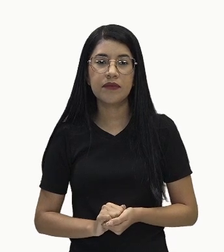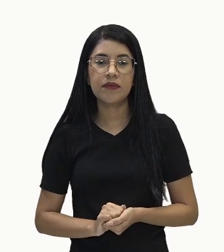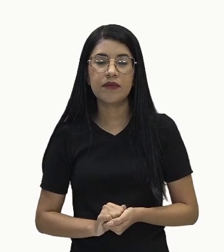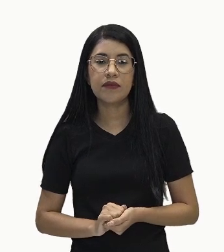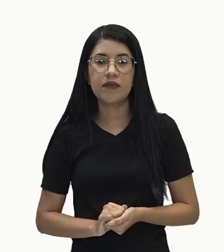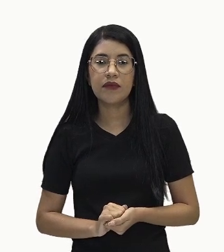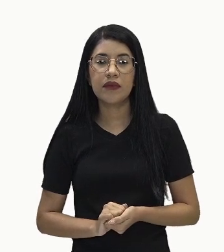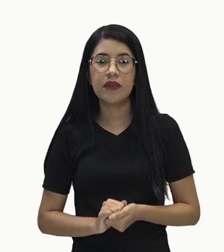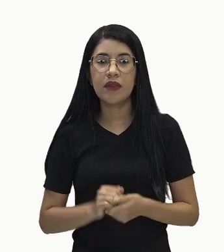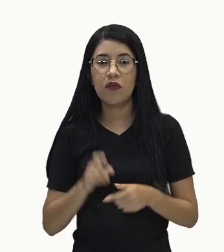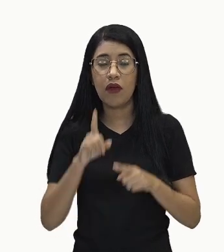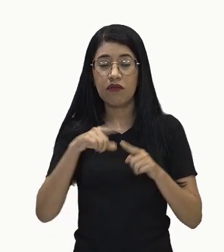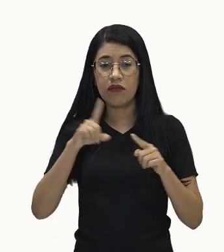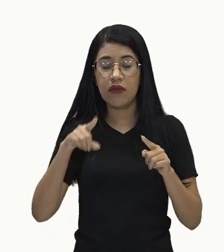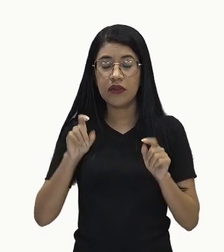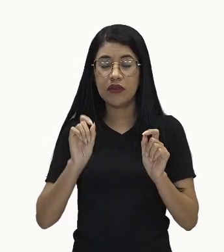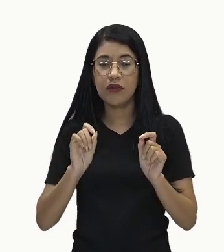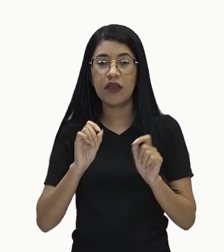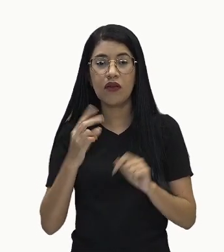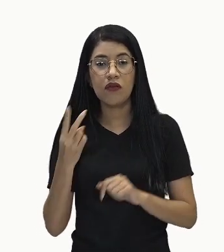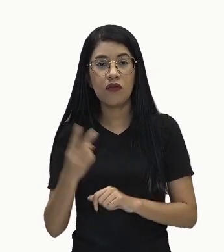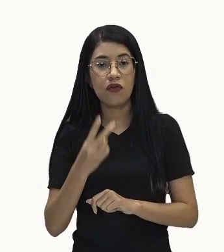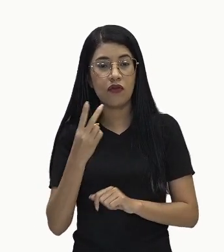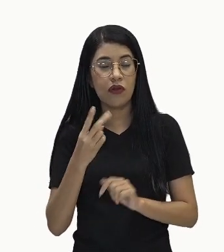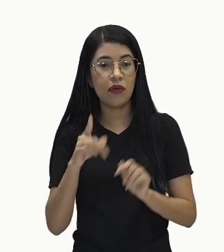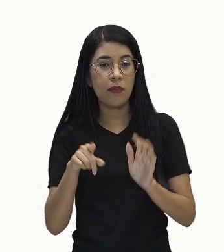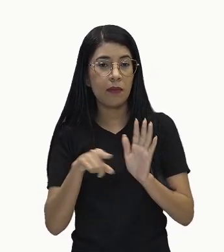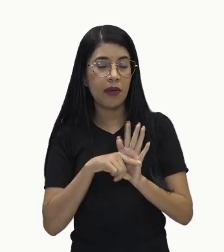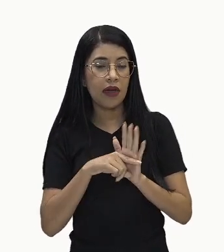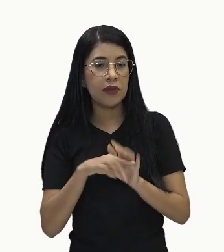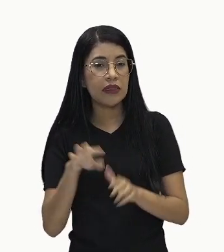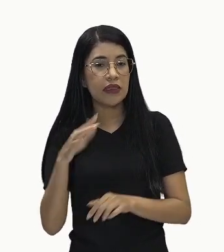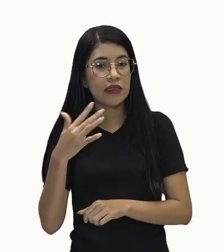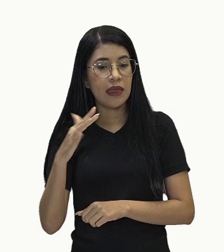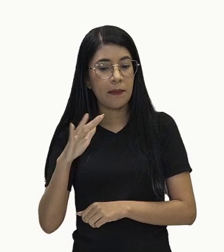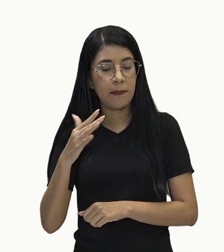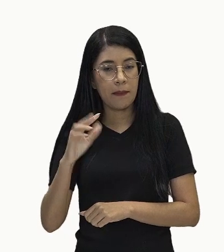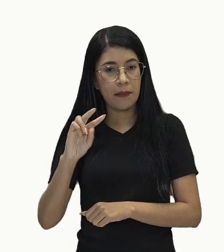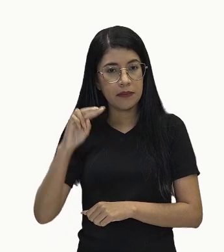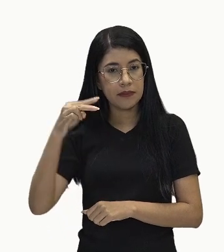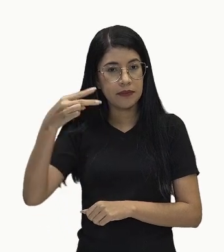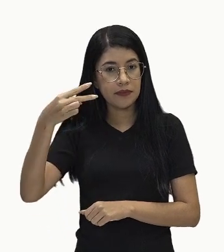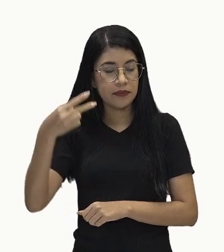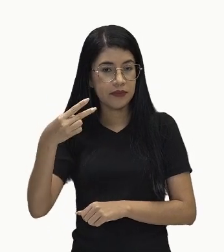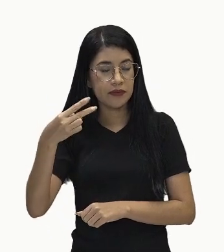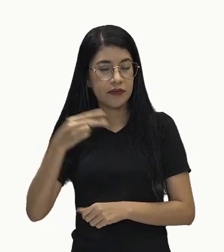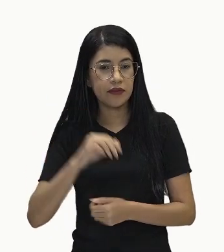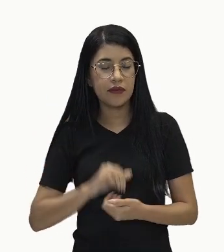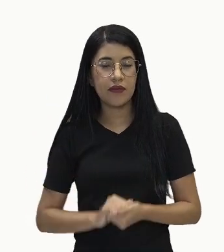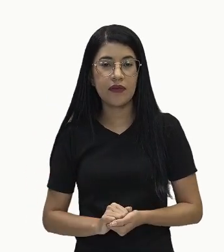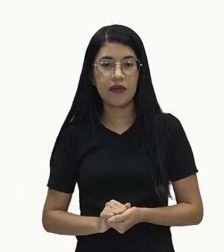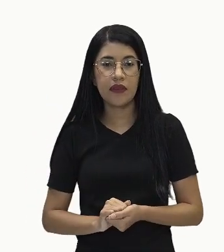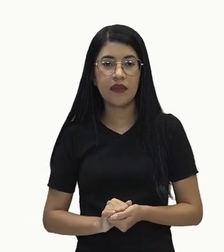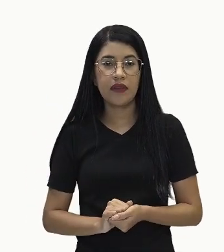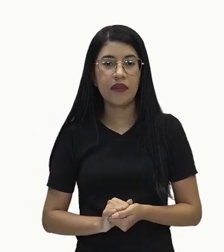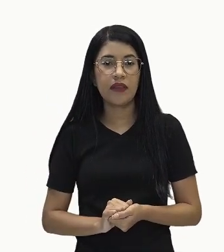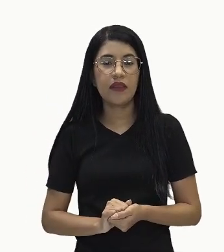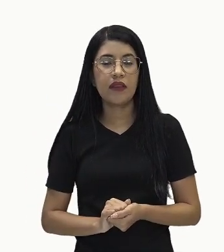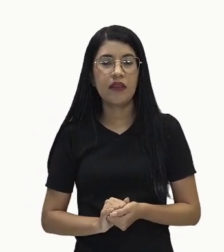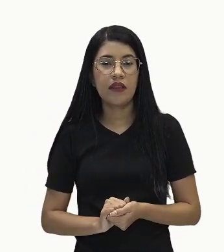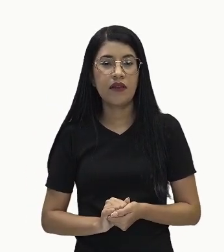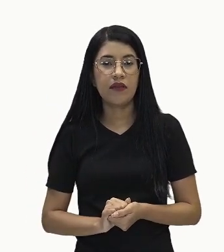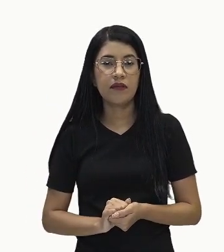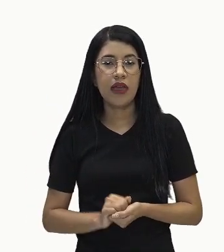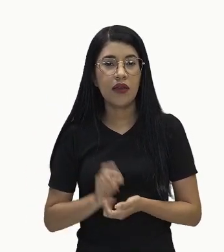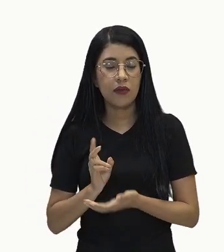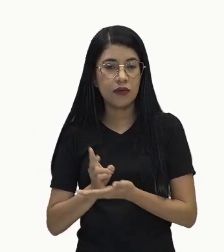trabalhar a parte aritmética. Então, nós vamos ter, né, observem bem que a variância sempre é o valor